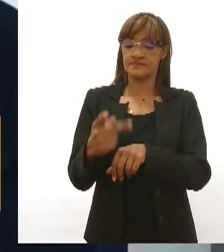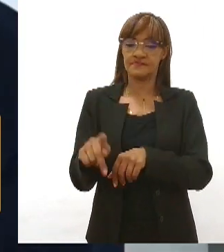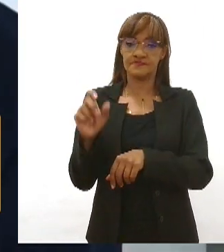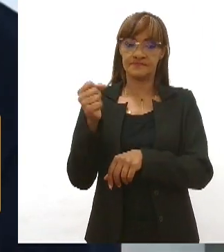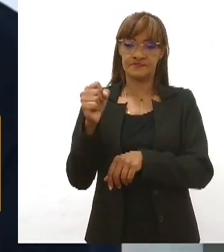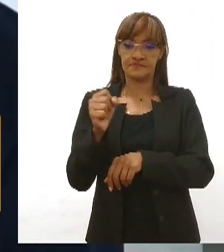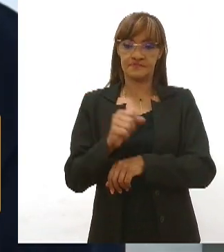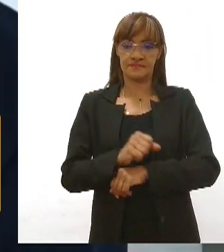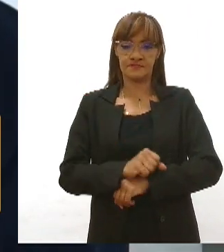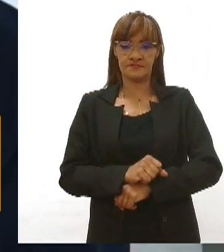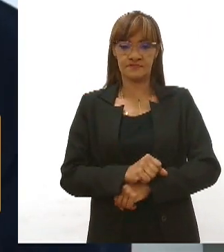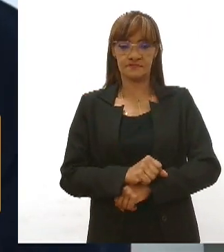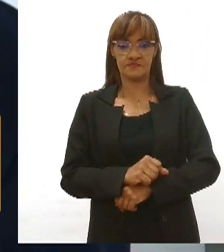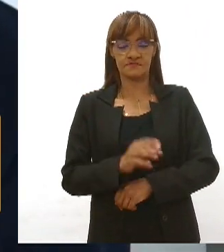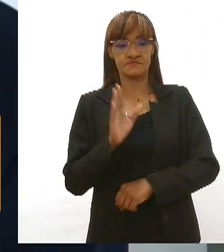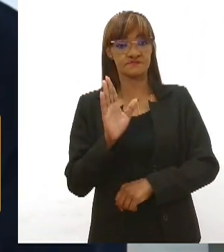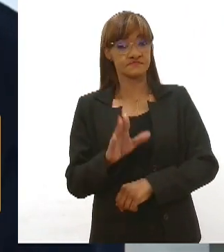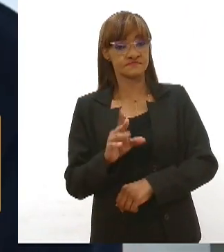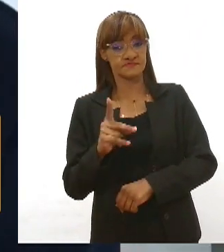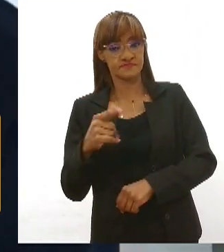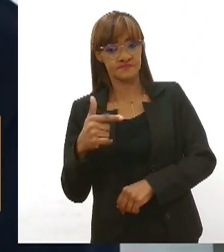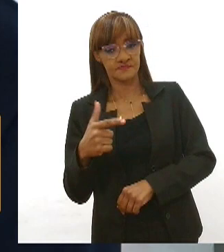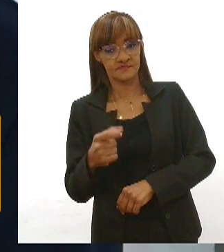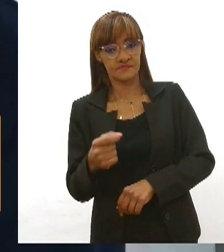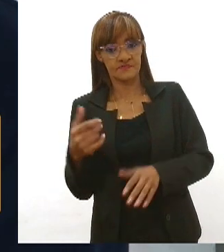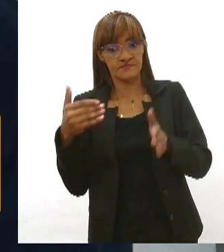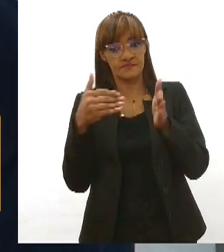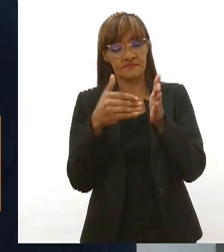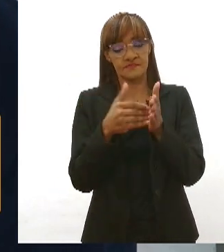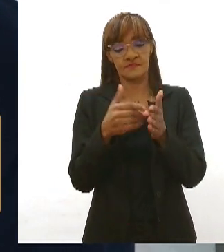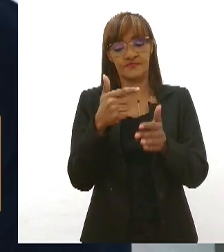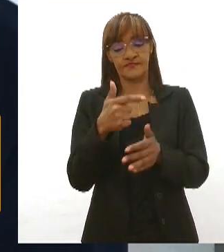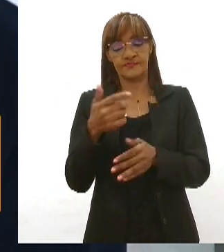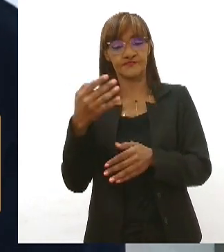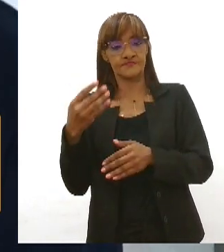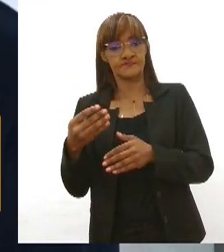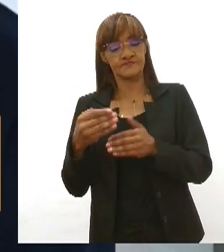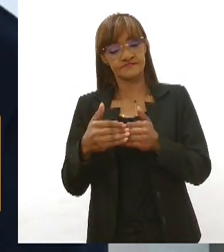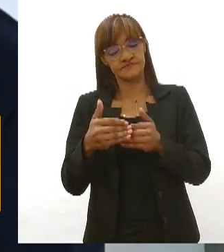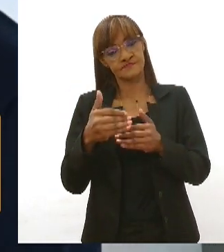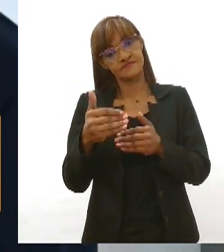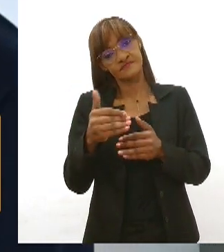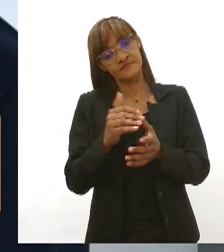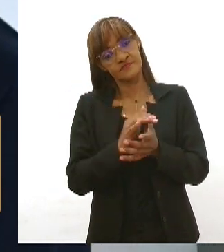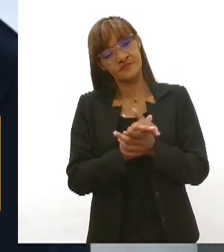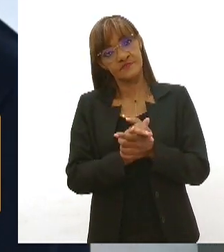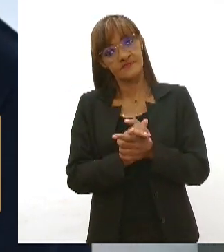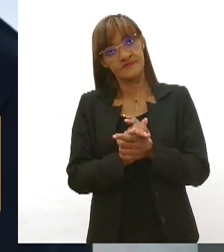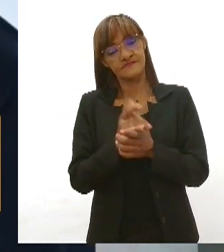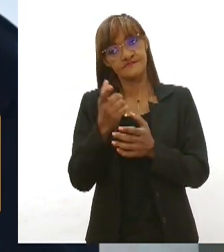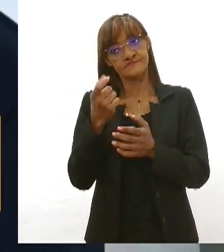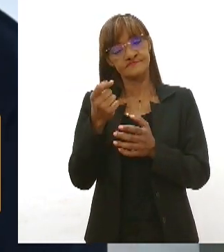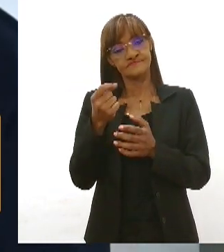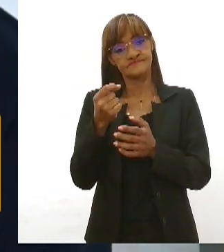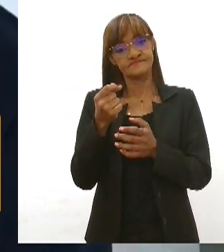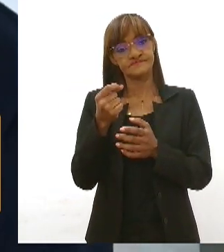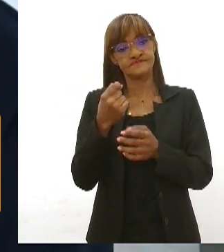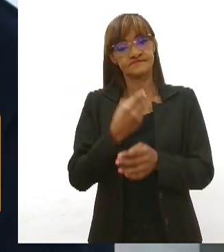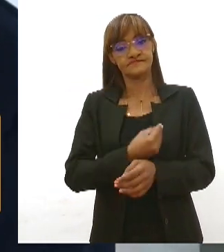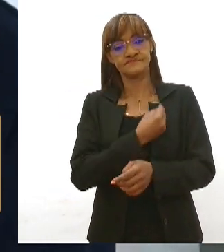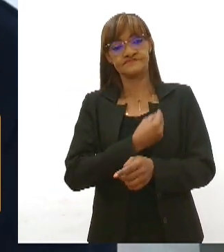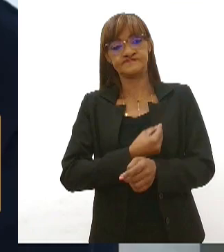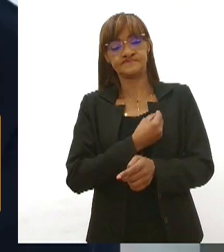iniciou no dia 20, se estende até o dia 24. No dia 20, nós tivemos a participação dos nossos comitês de bacias